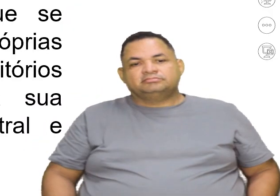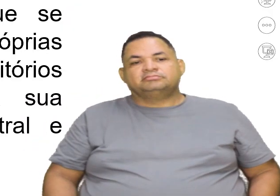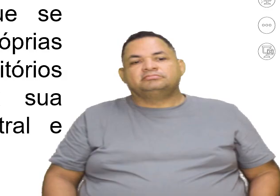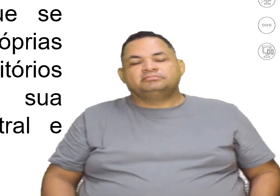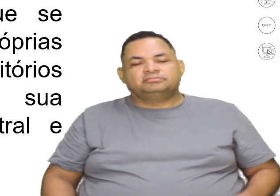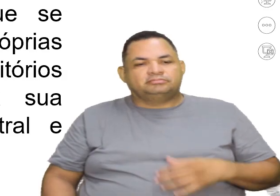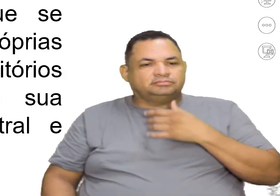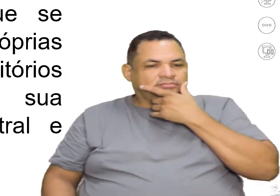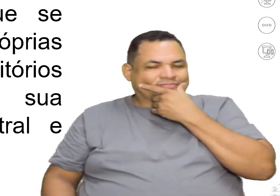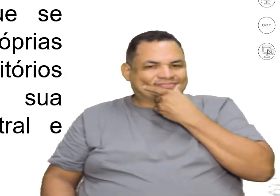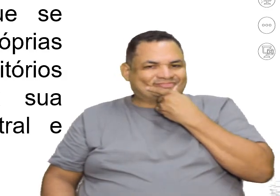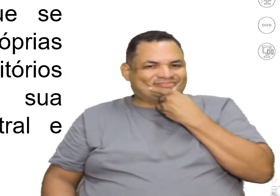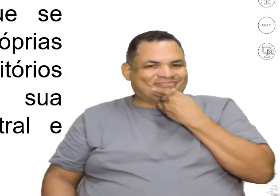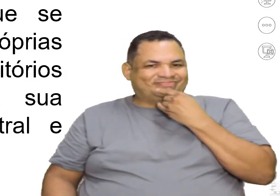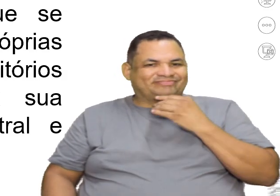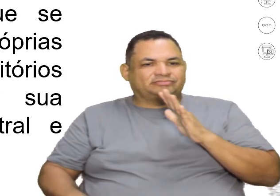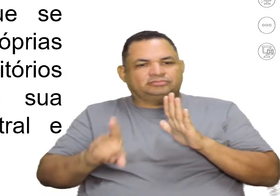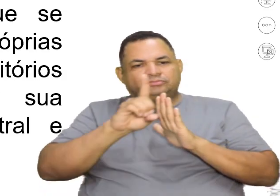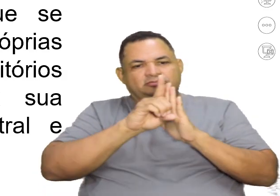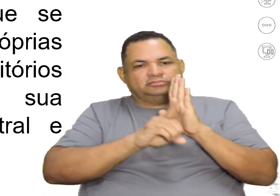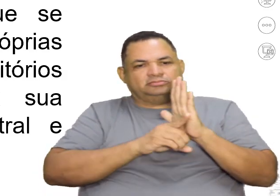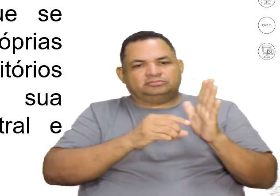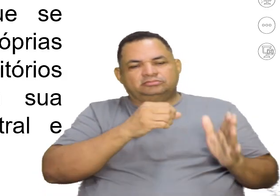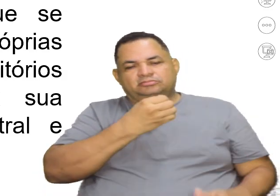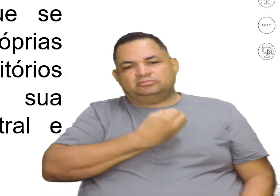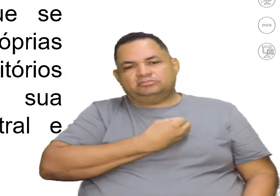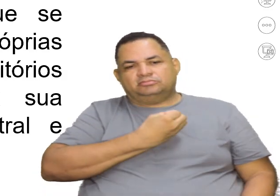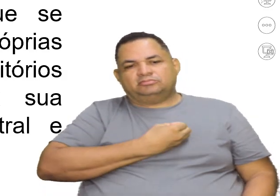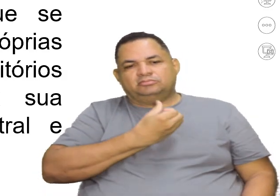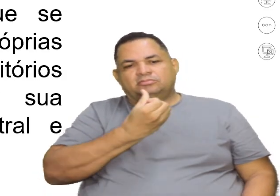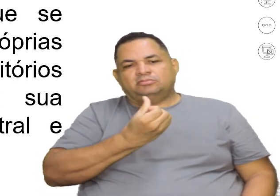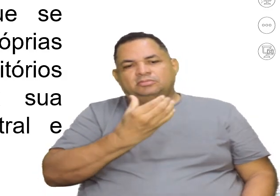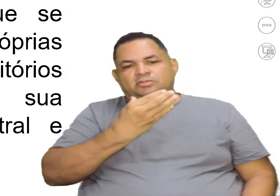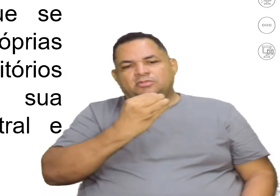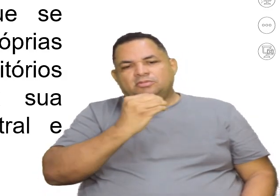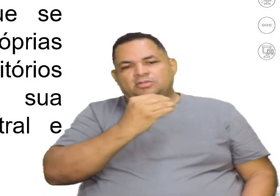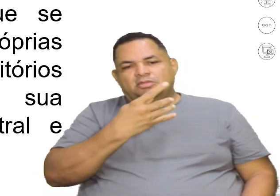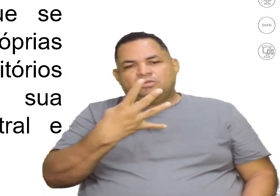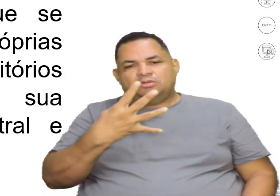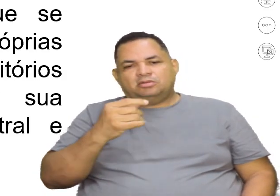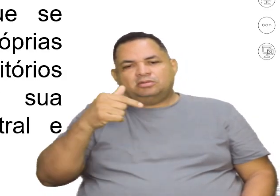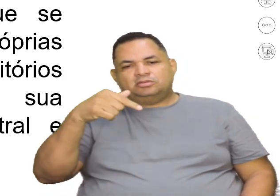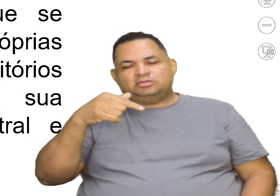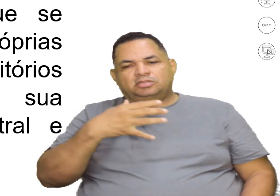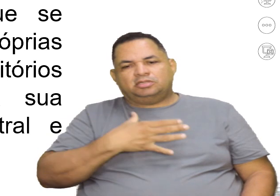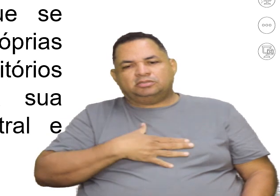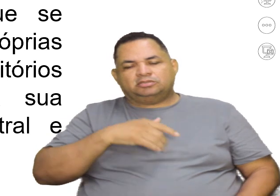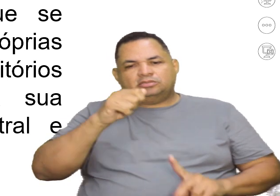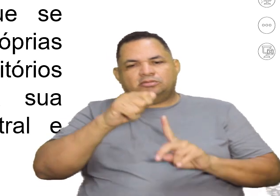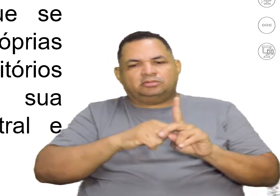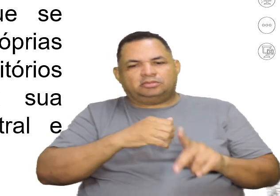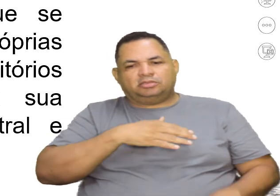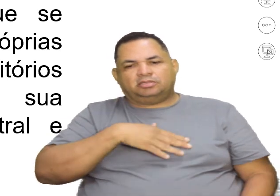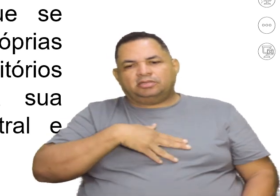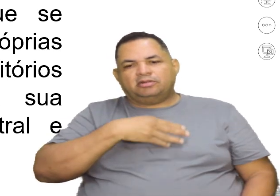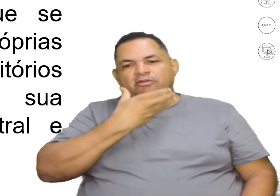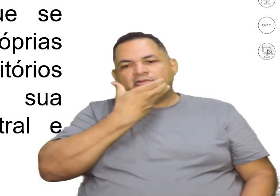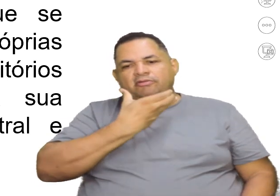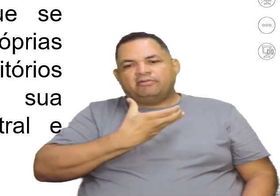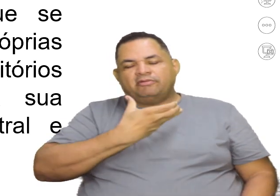Questão 3. O decreto número 6.040, de 7 de fevereiro de